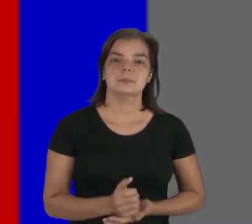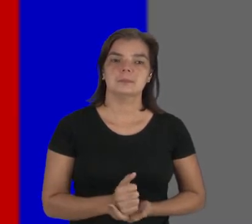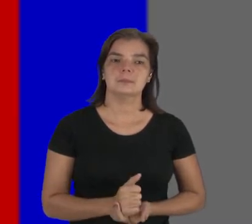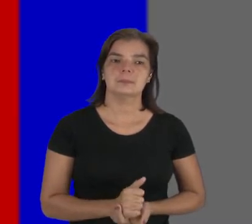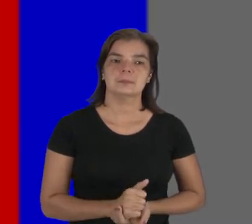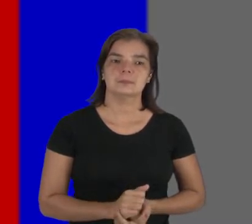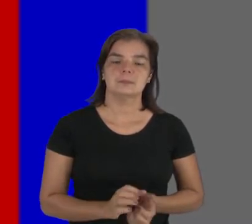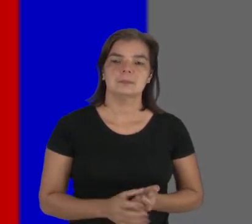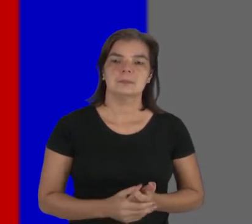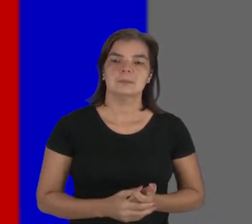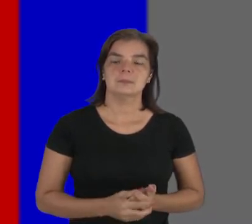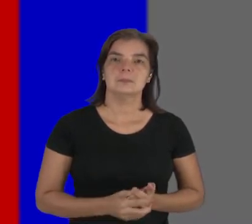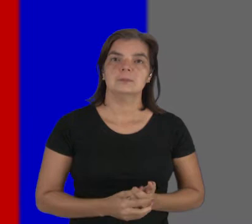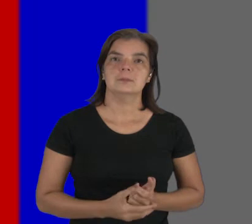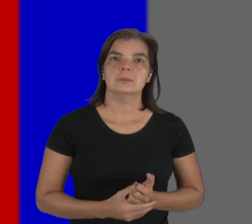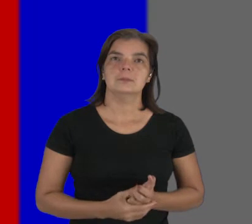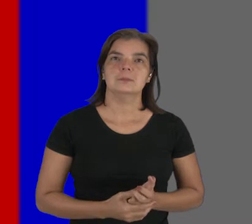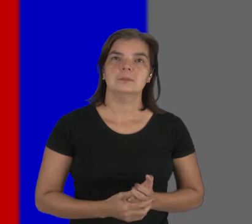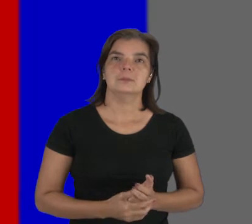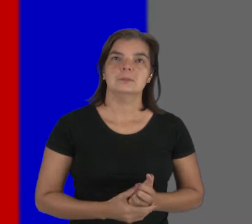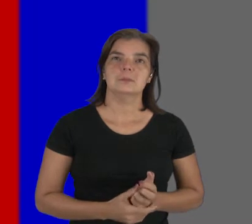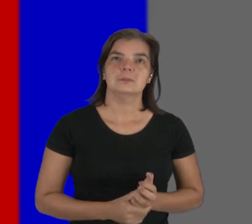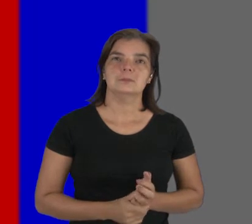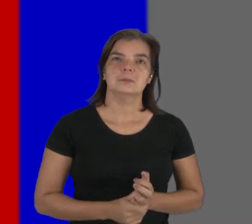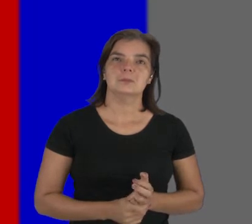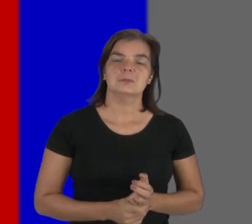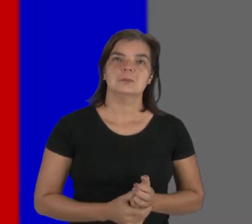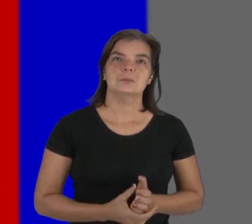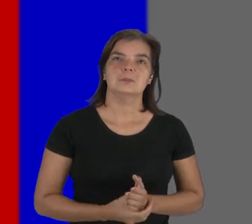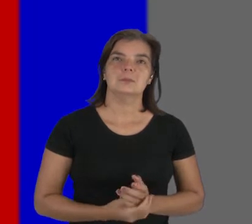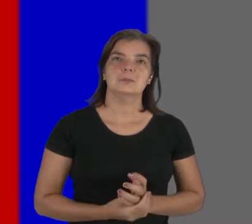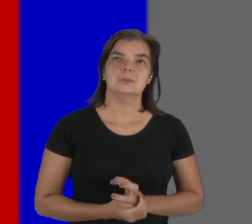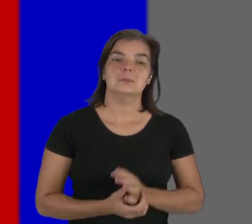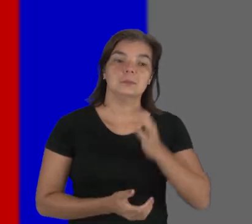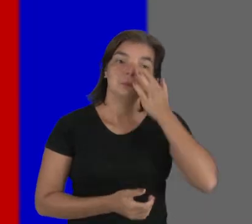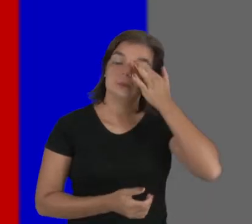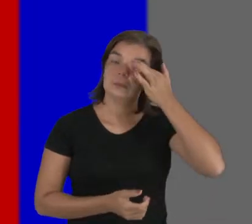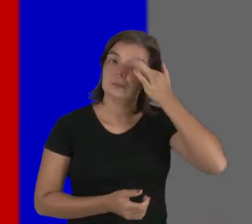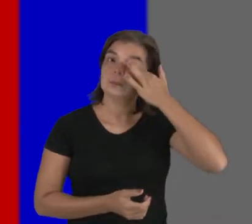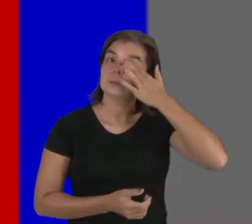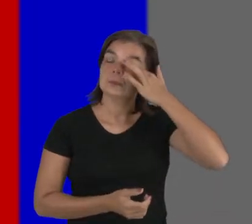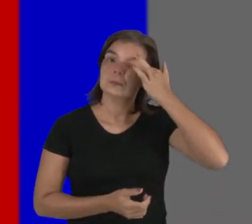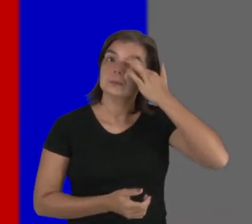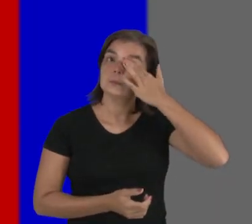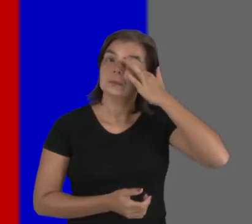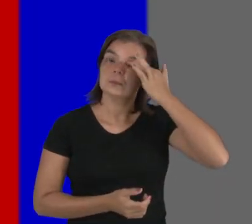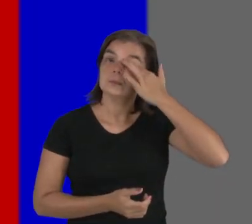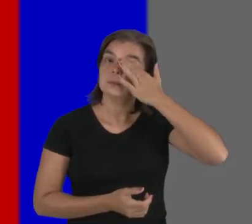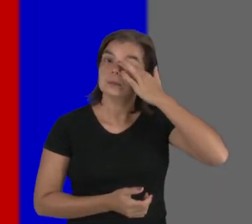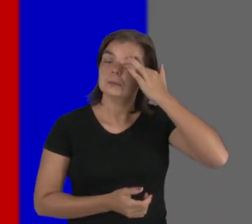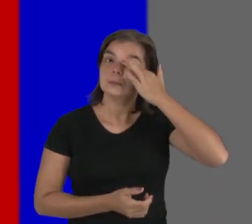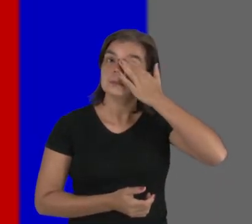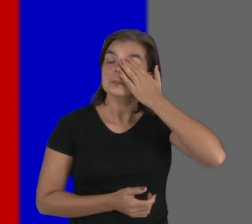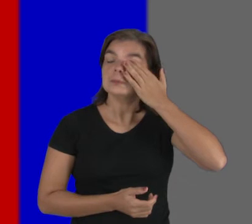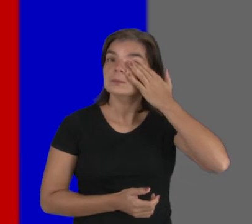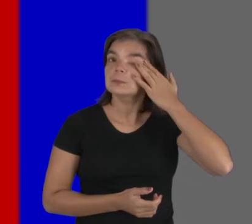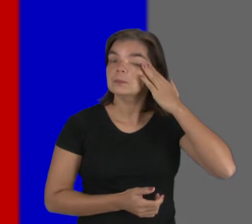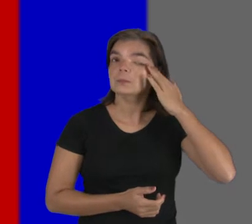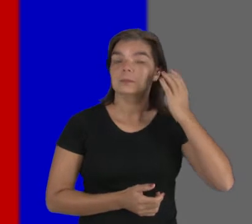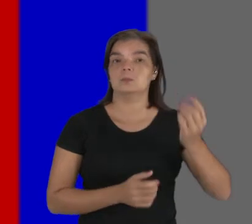Já vai cair outro texto. Eu posso finalizar só aí e dizer que esses são alguns argumentos utilizados. Vamos agora a outro texto, só para finalizar.